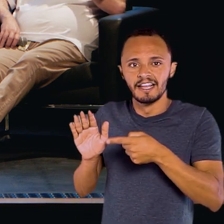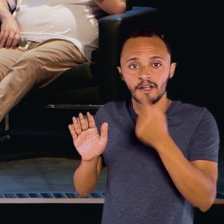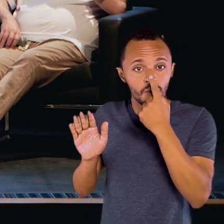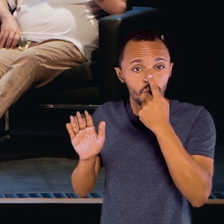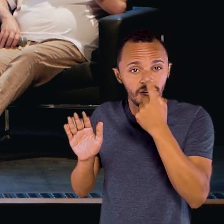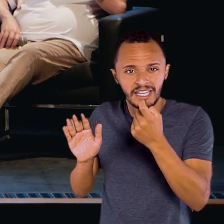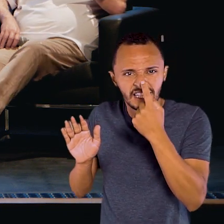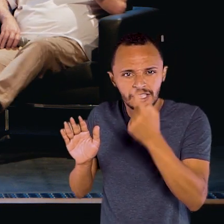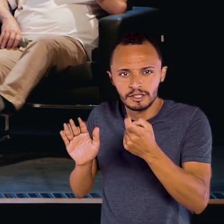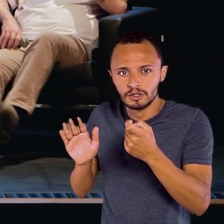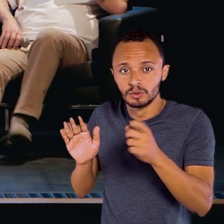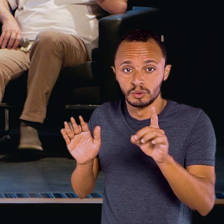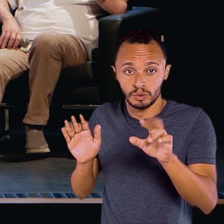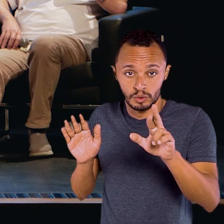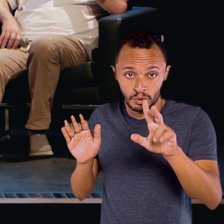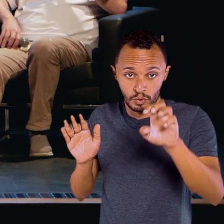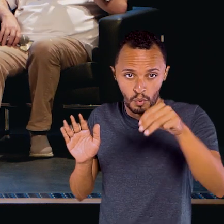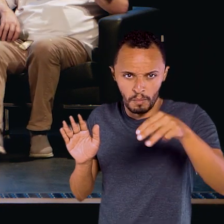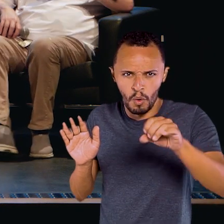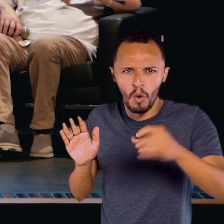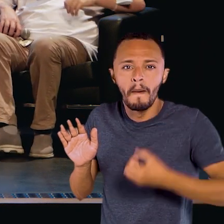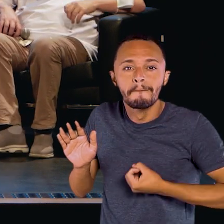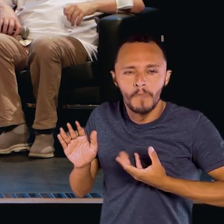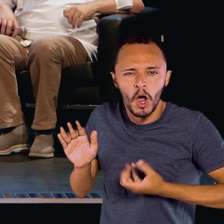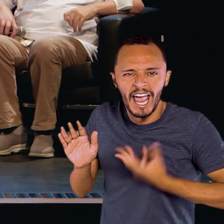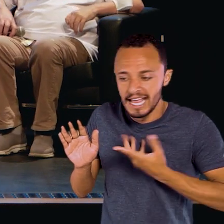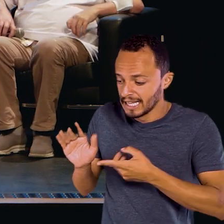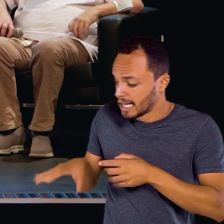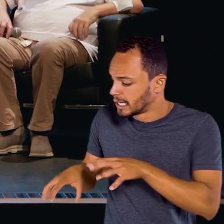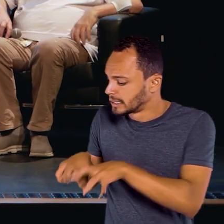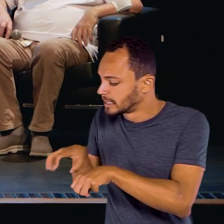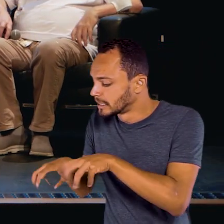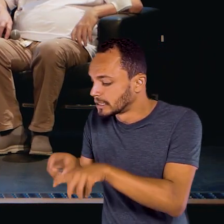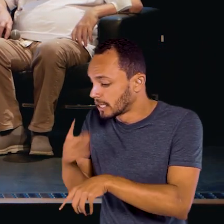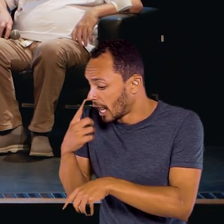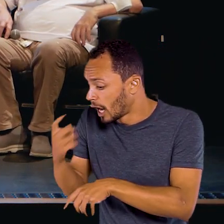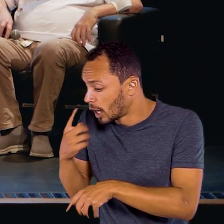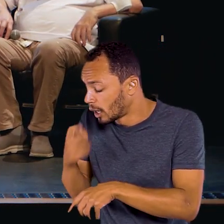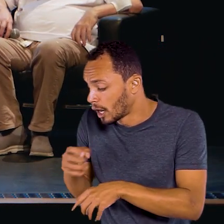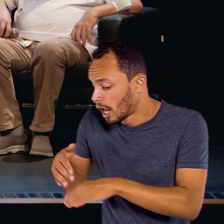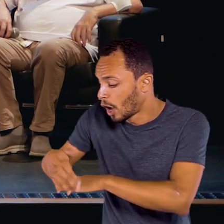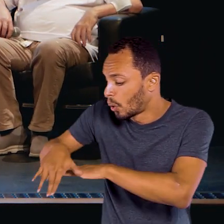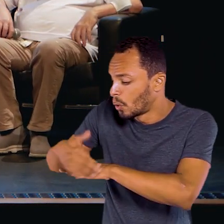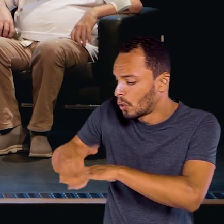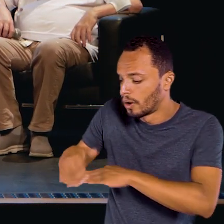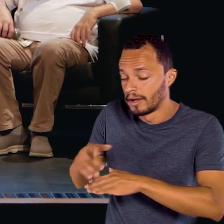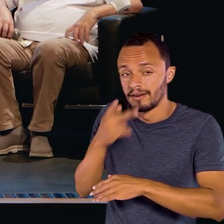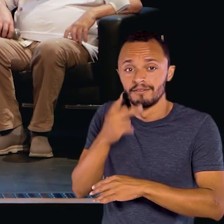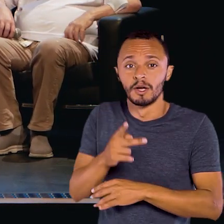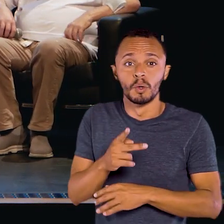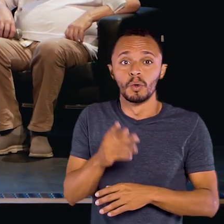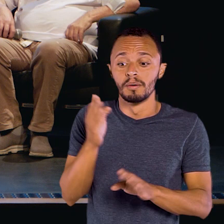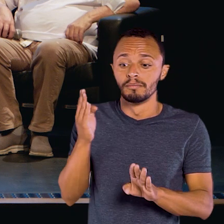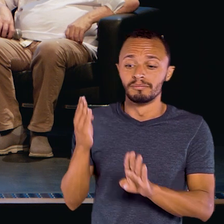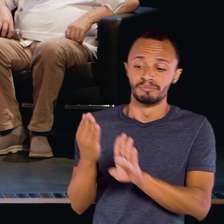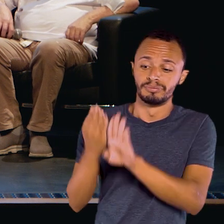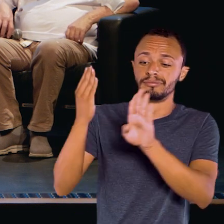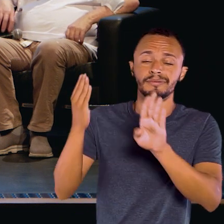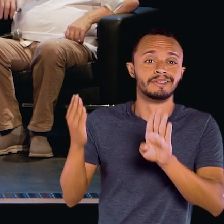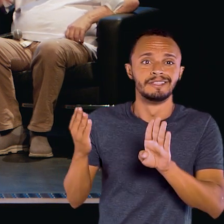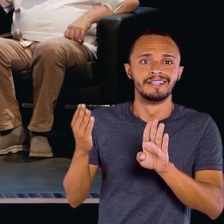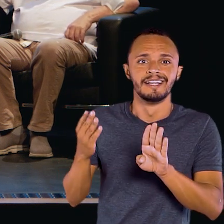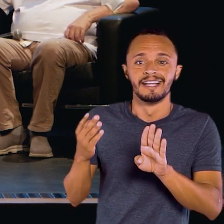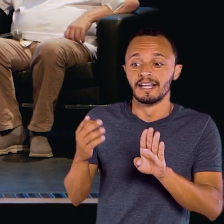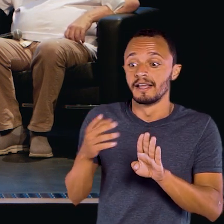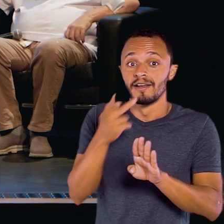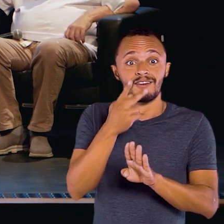na rua, carregando coisas na rua. Ele achou que aquilo fosse dar um grande impacto para o livro dele e tal. Ele falou que até hoje nunca ninguém comentou nada sobre isso. Ele